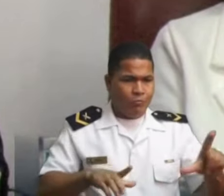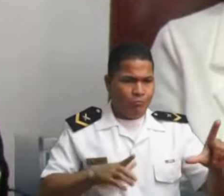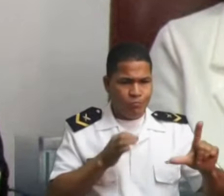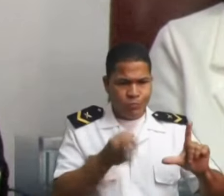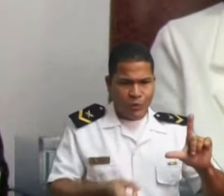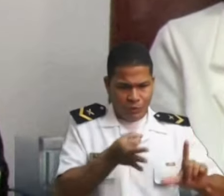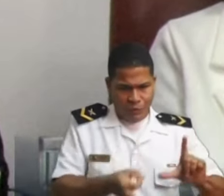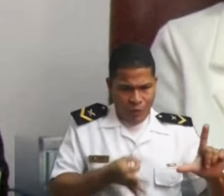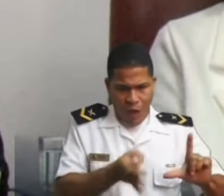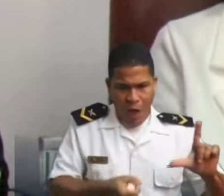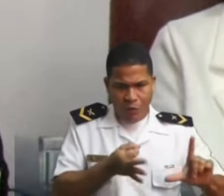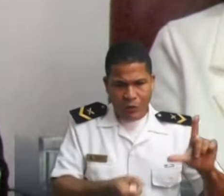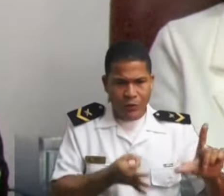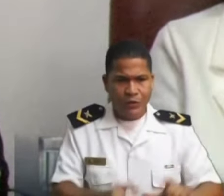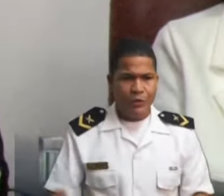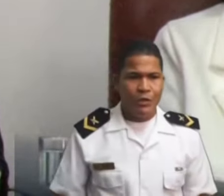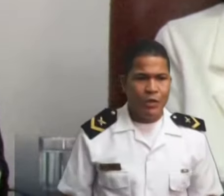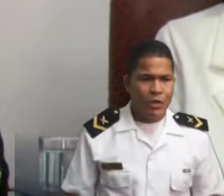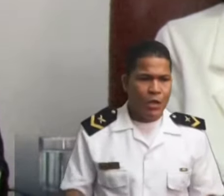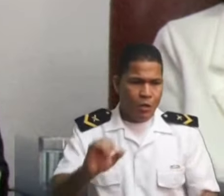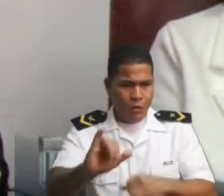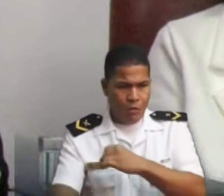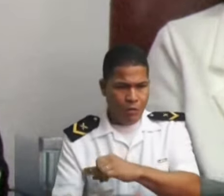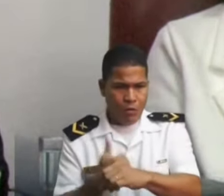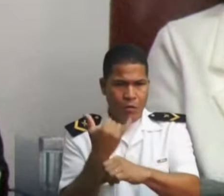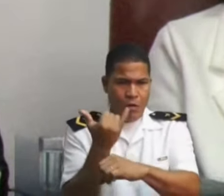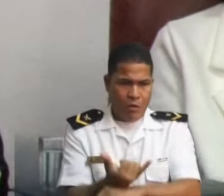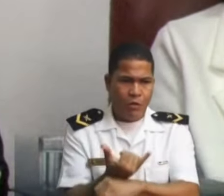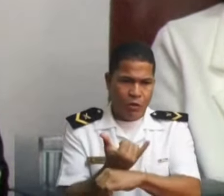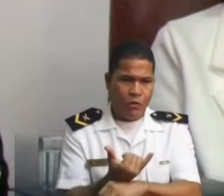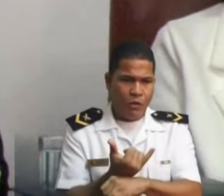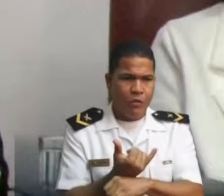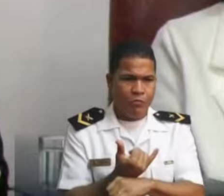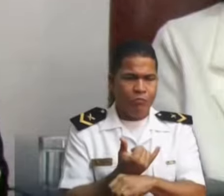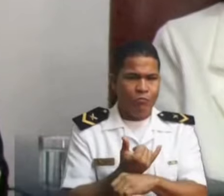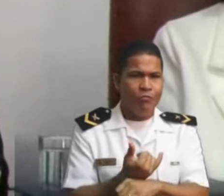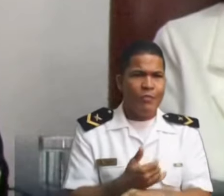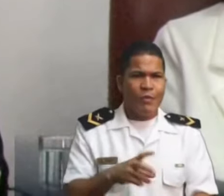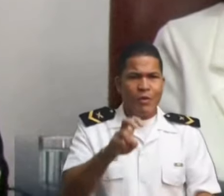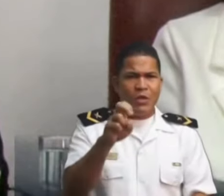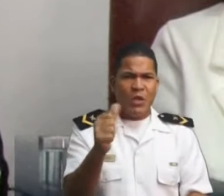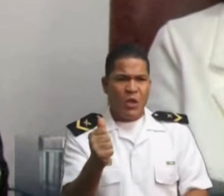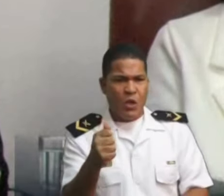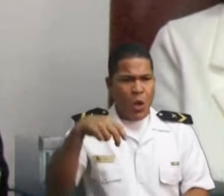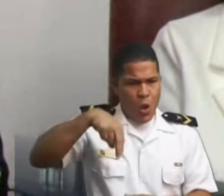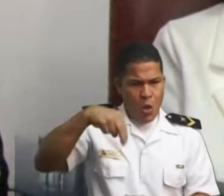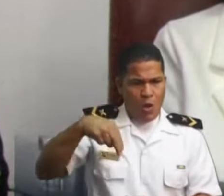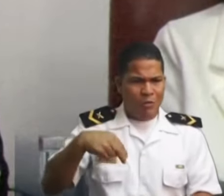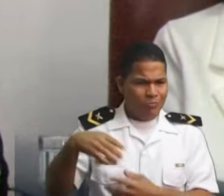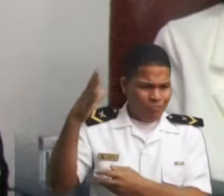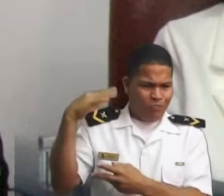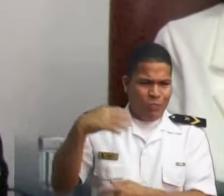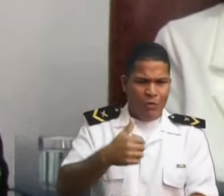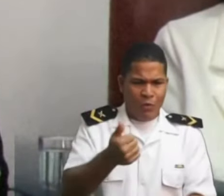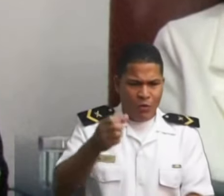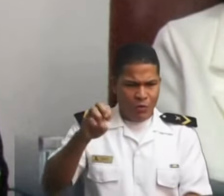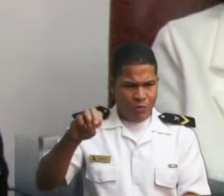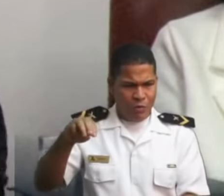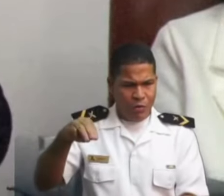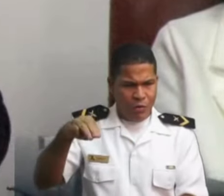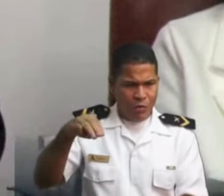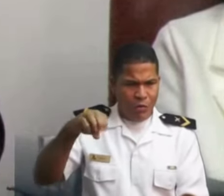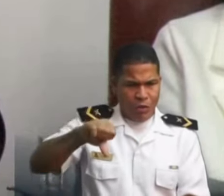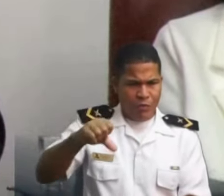de julho de 1934, na capital dos Estados Unidos do Brasil, o Tribunal Marítimo foi instituído